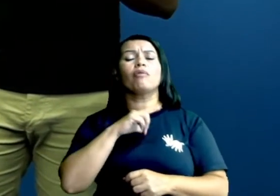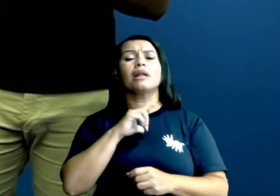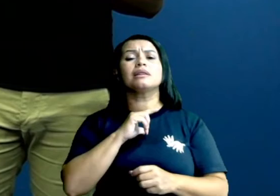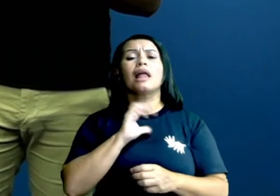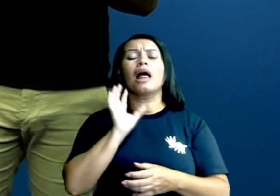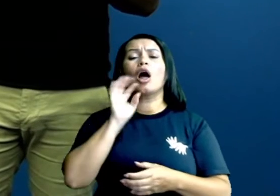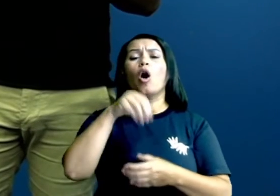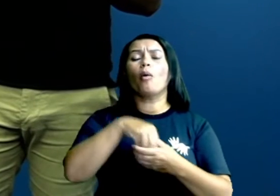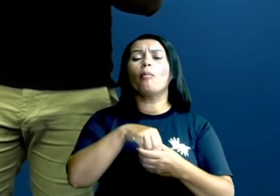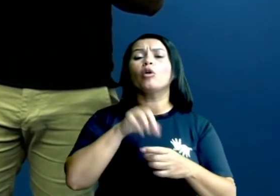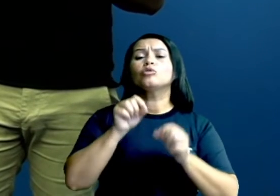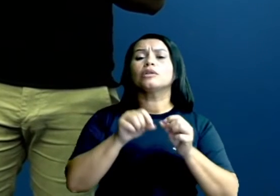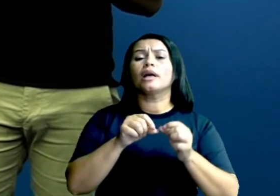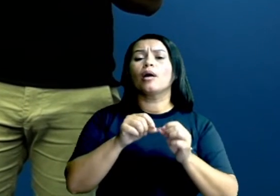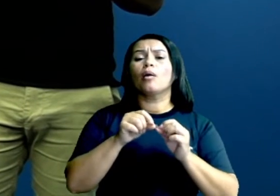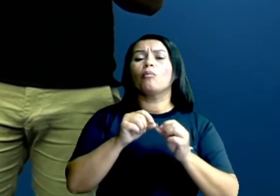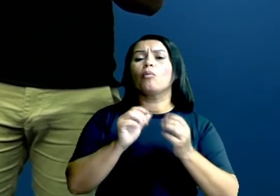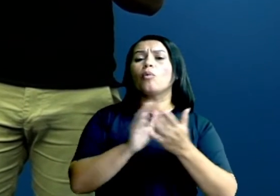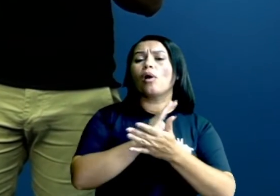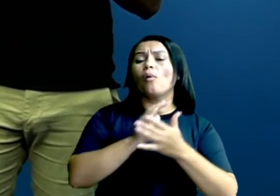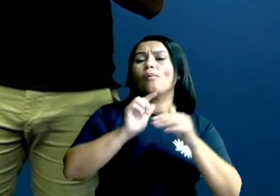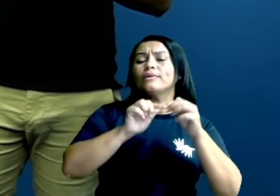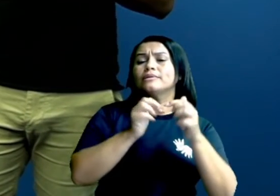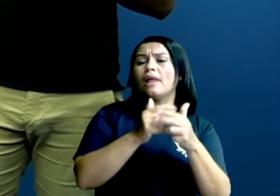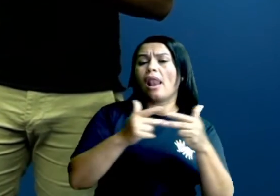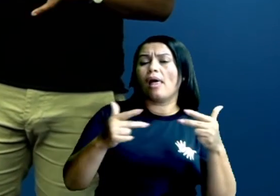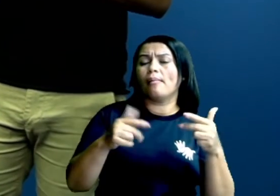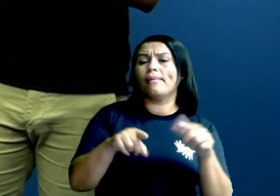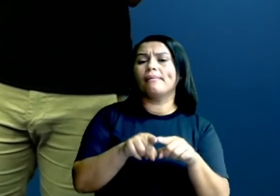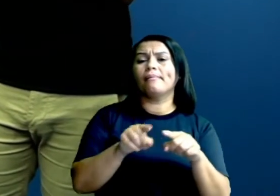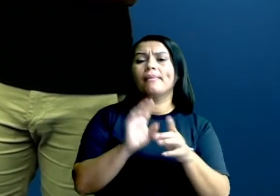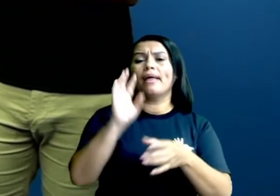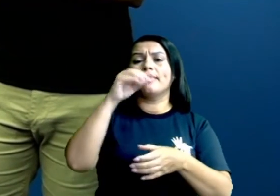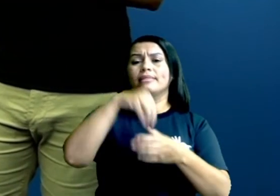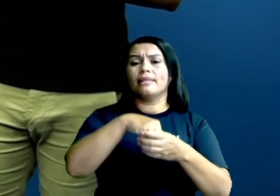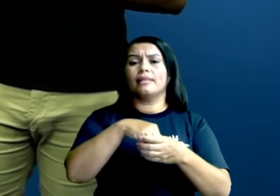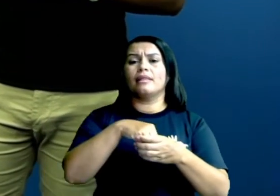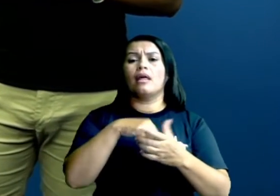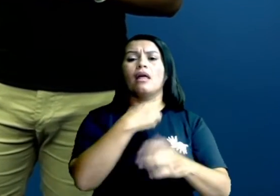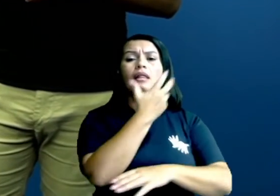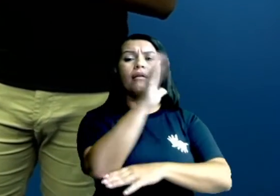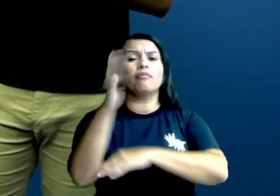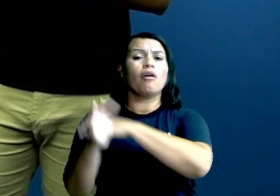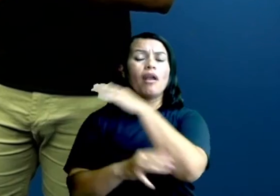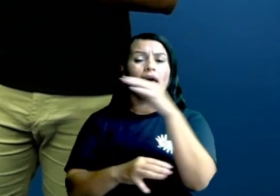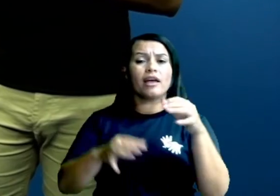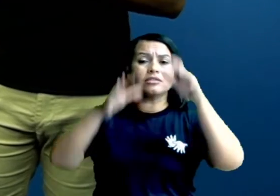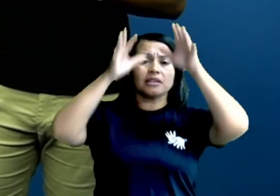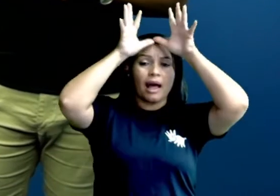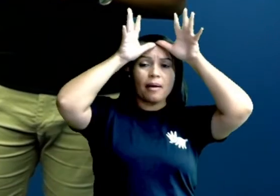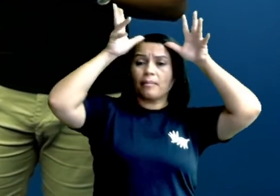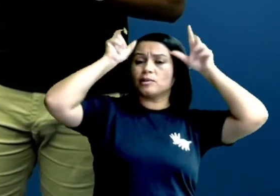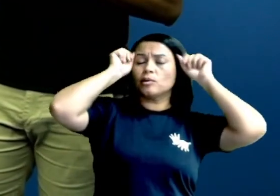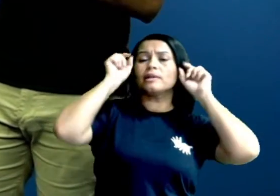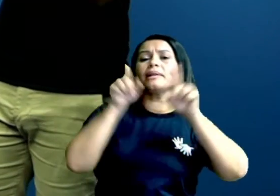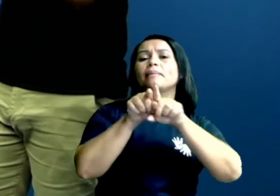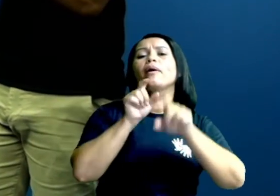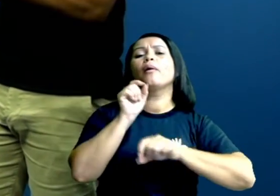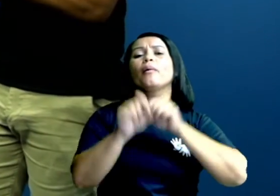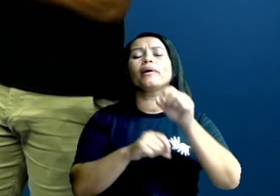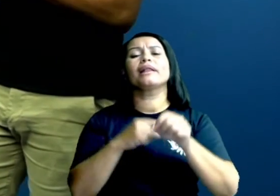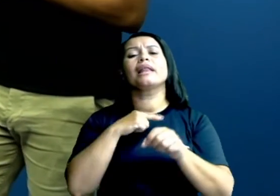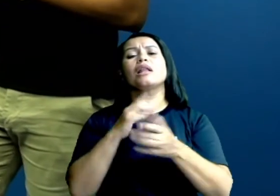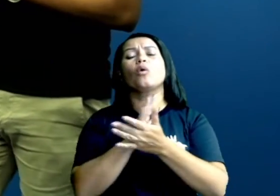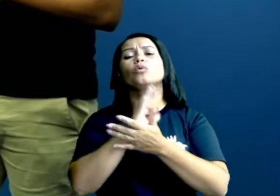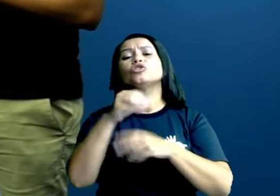elementos tanto presentes na floresta amazônica, também plantas que são típicas do Cerrado, e aí